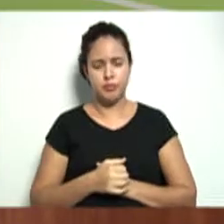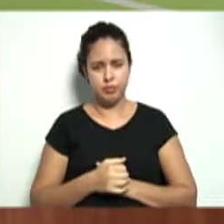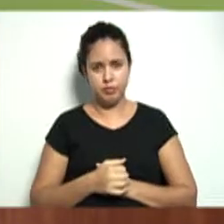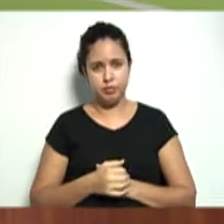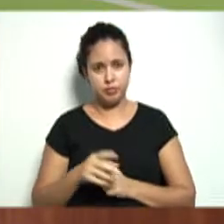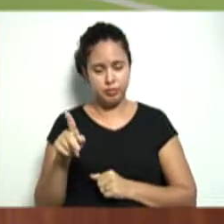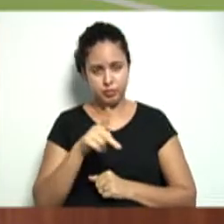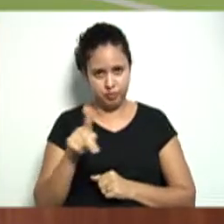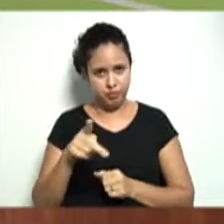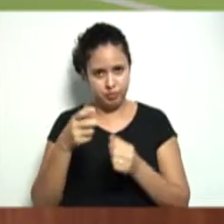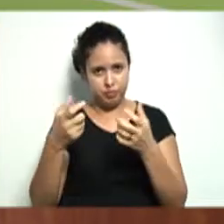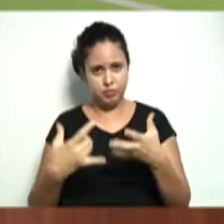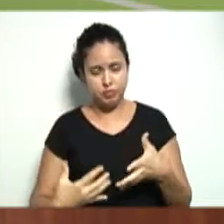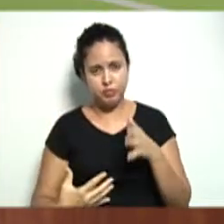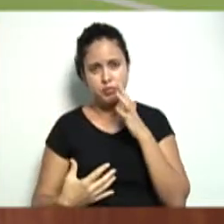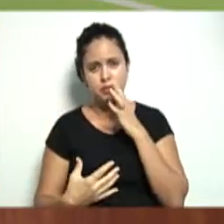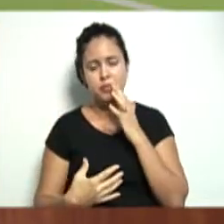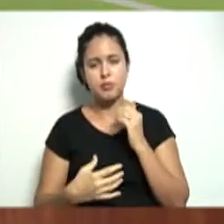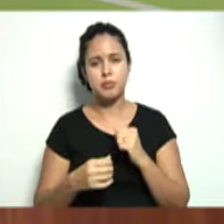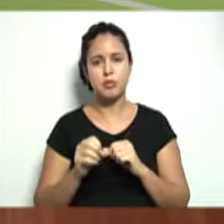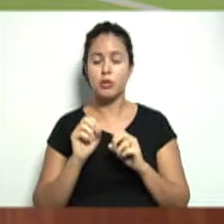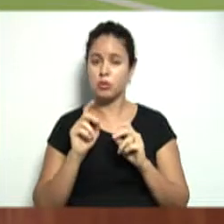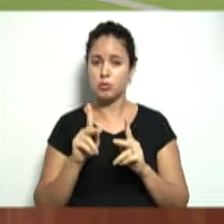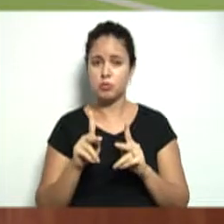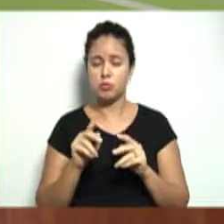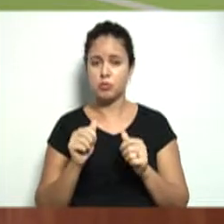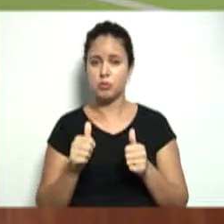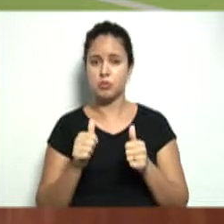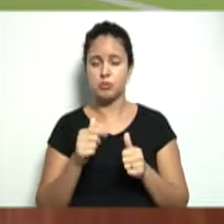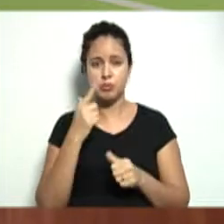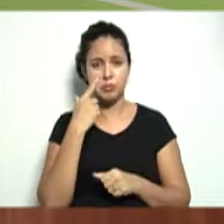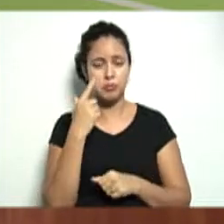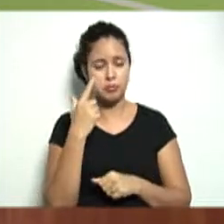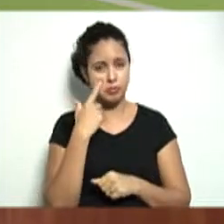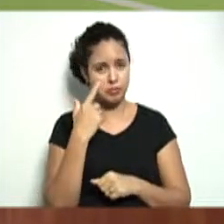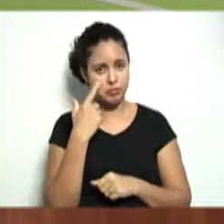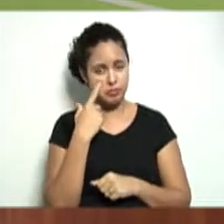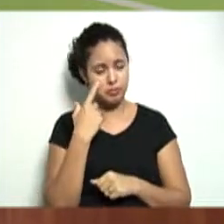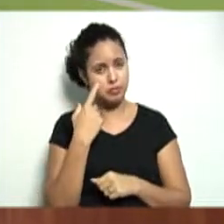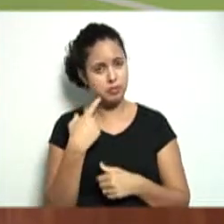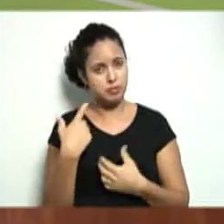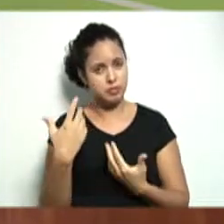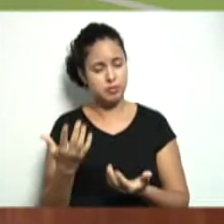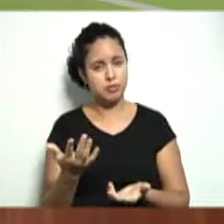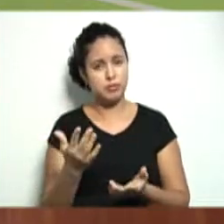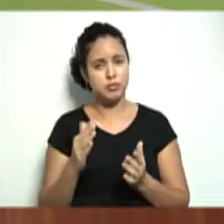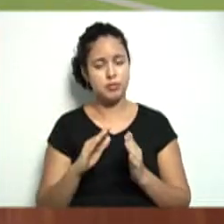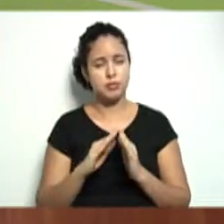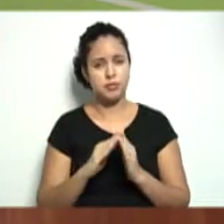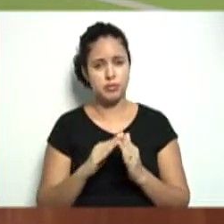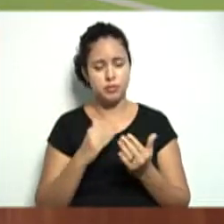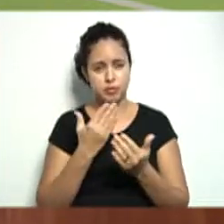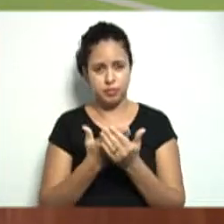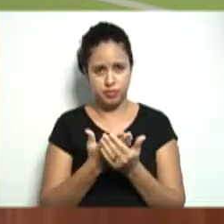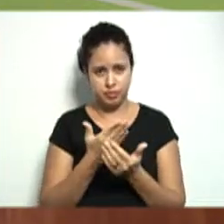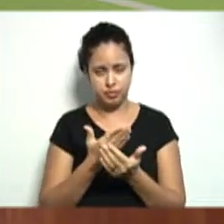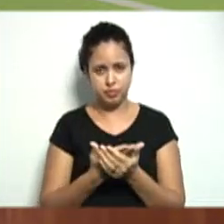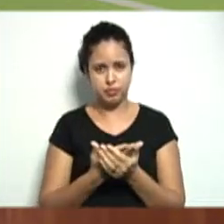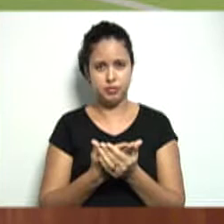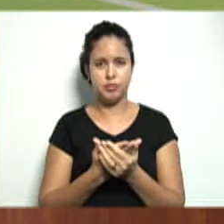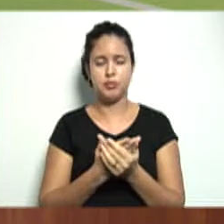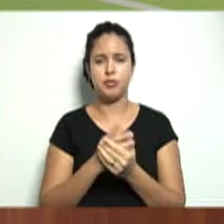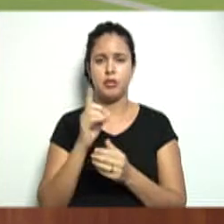eles acertaram. Olha, eu não sei se acertaram, mas tá aqui. A